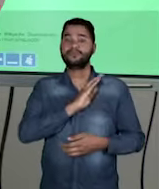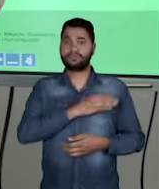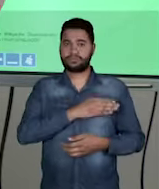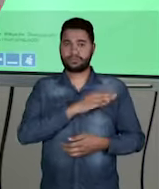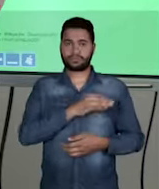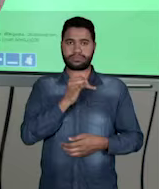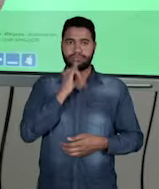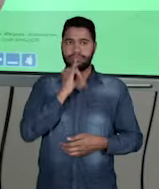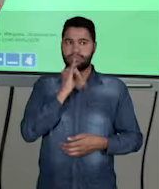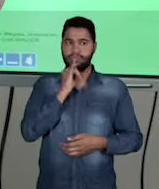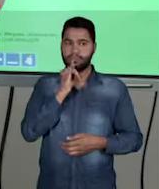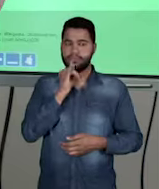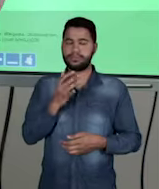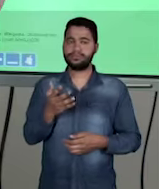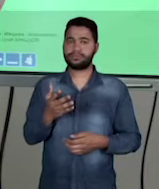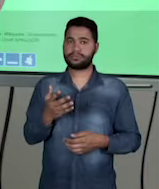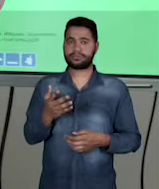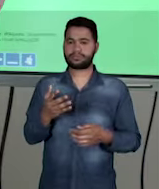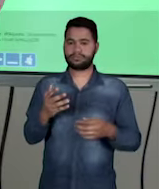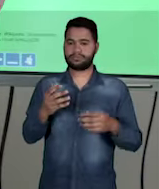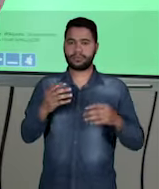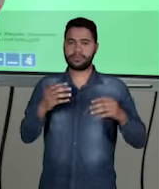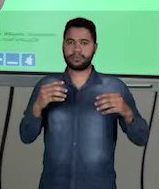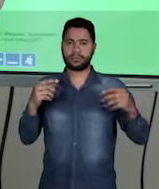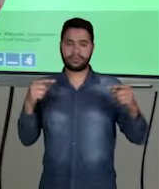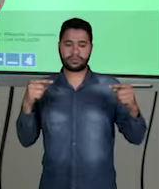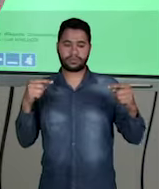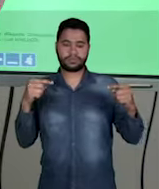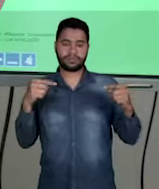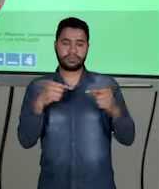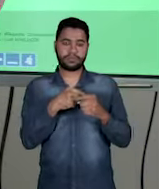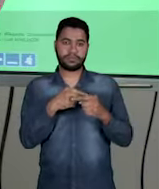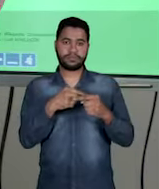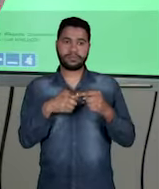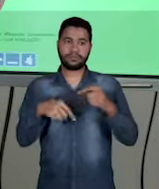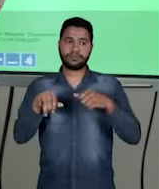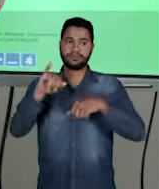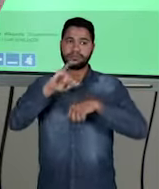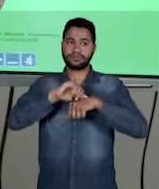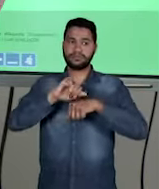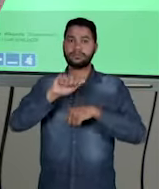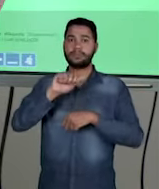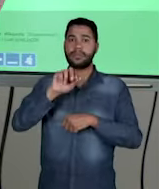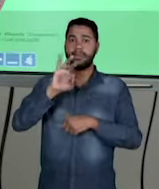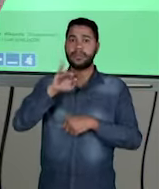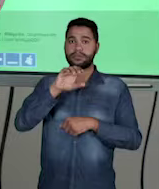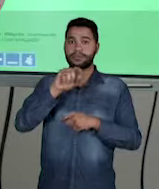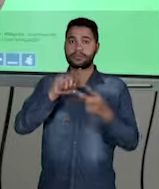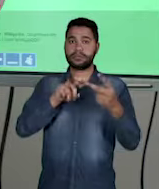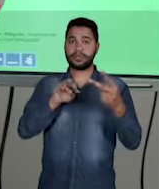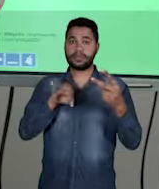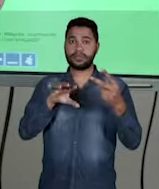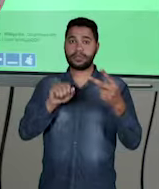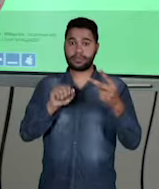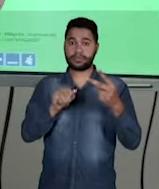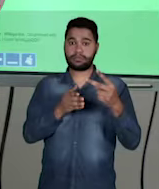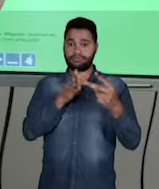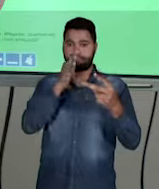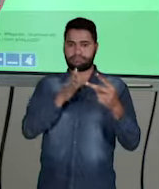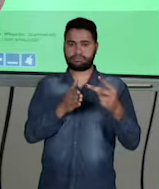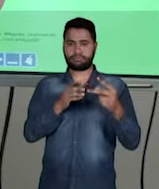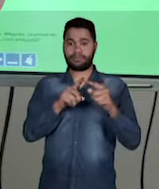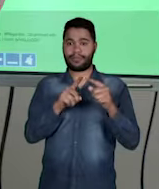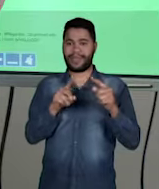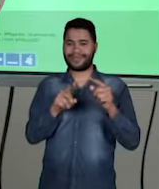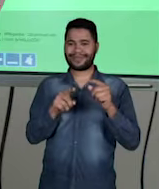se comunica com o lado esquerdo. O de cima, né, átrio e ventrículo se comunicam, mas um lado